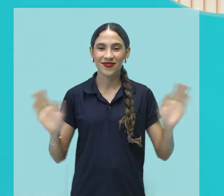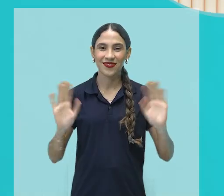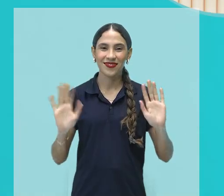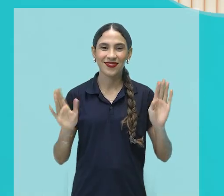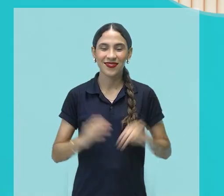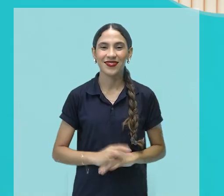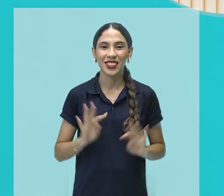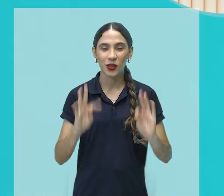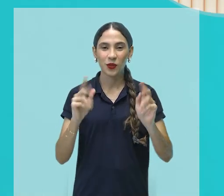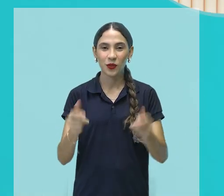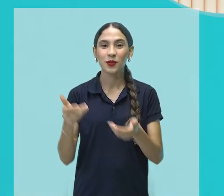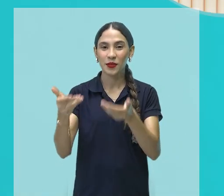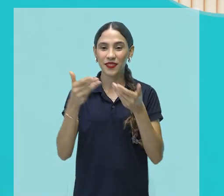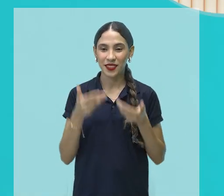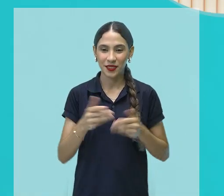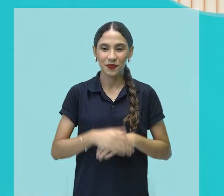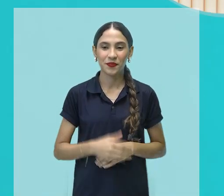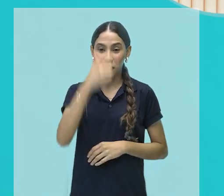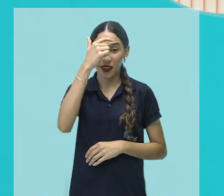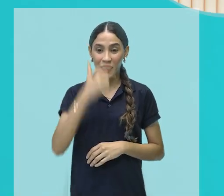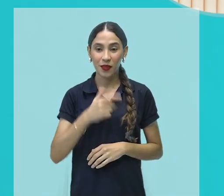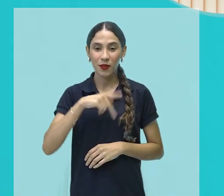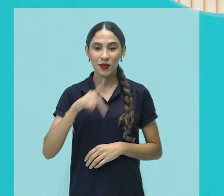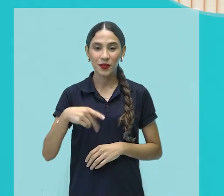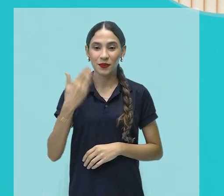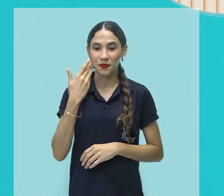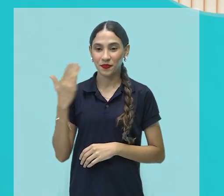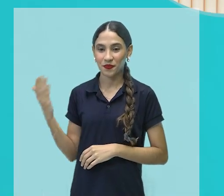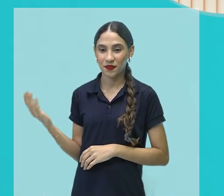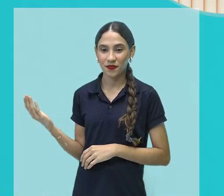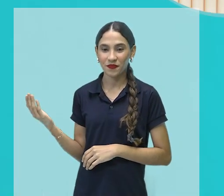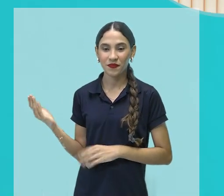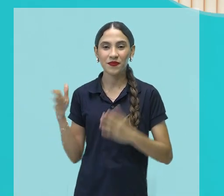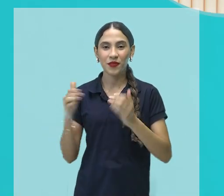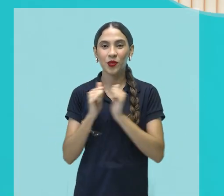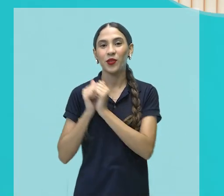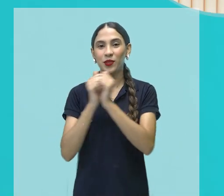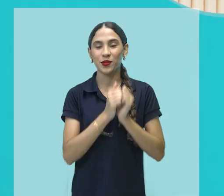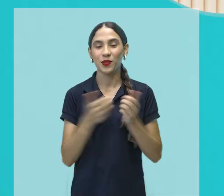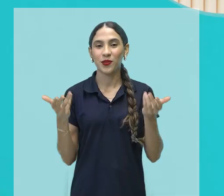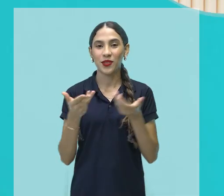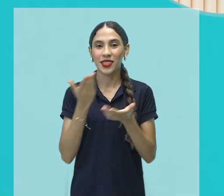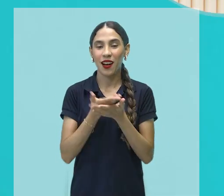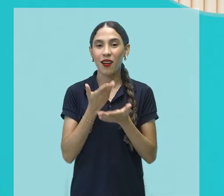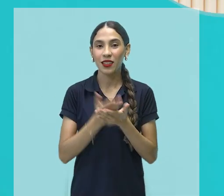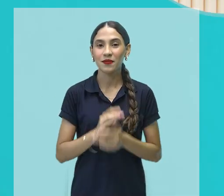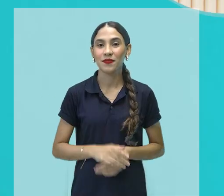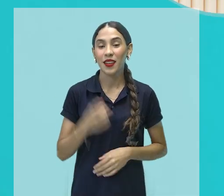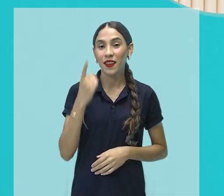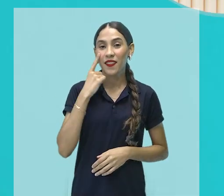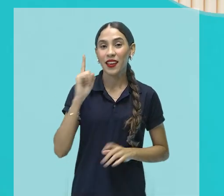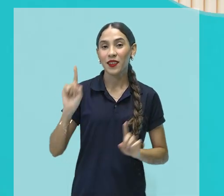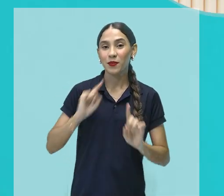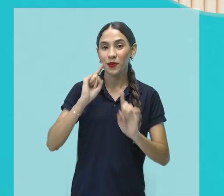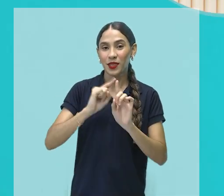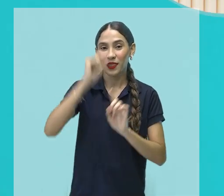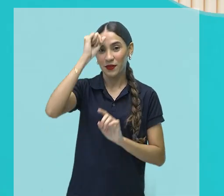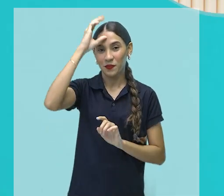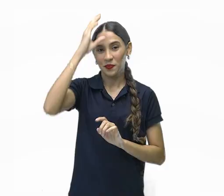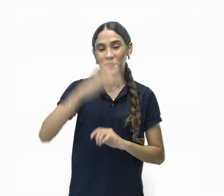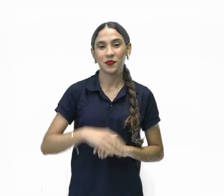Olá, sejam muito bem-vindos! Sou a professora Marta Patrícia. Estaremos juntos na aula de hoje. Vamos ver o nosso